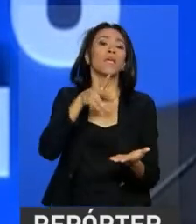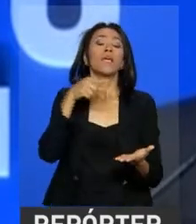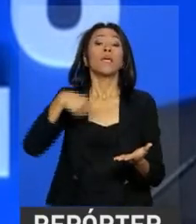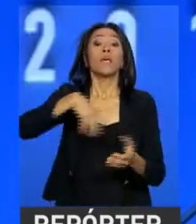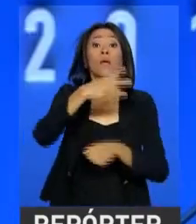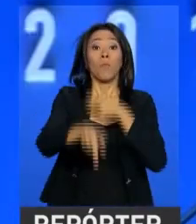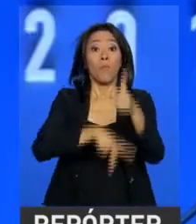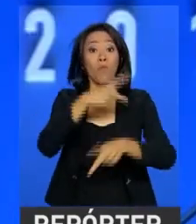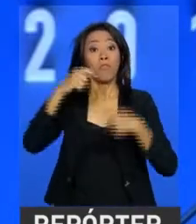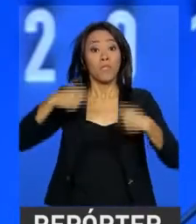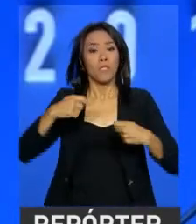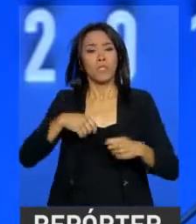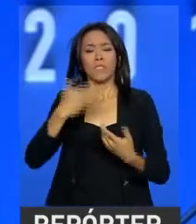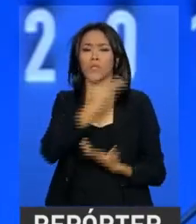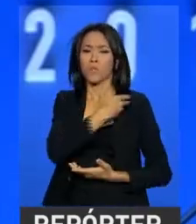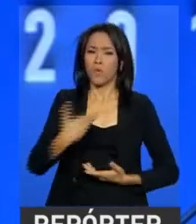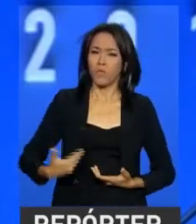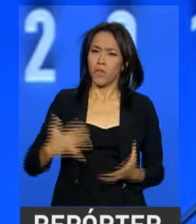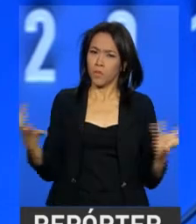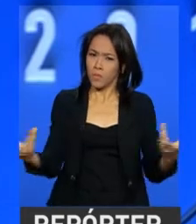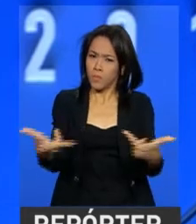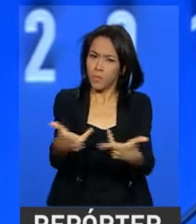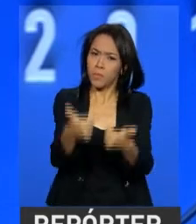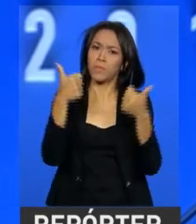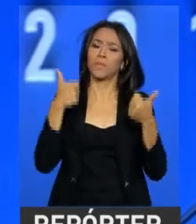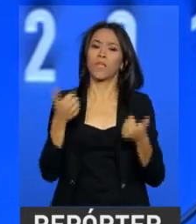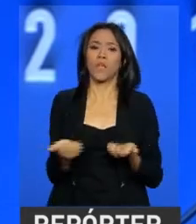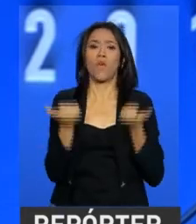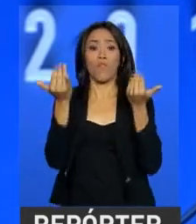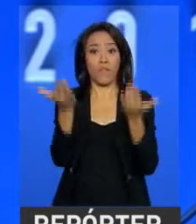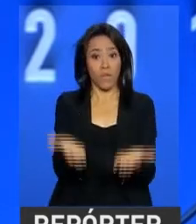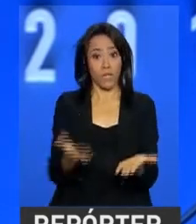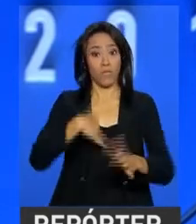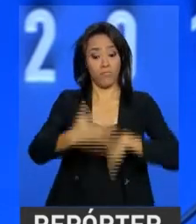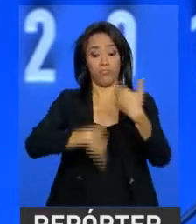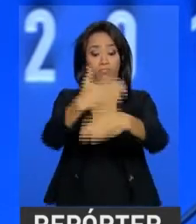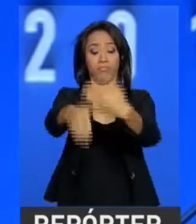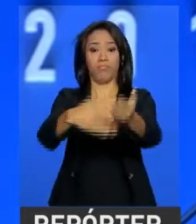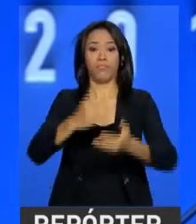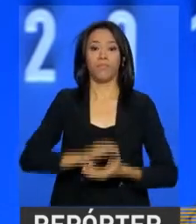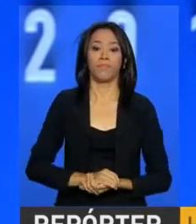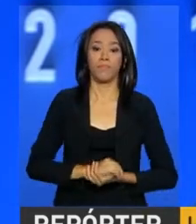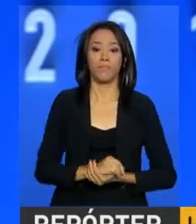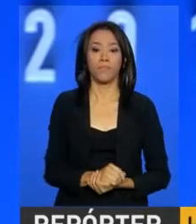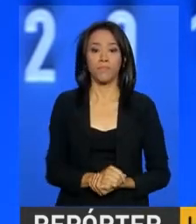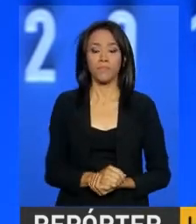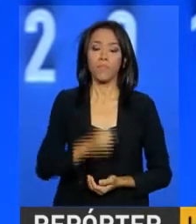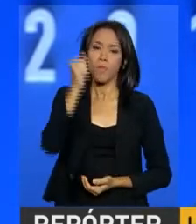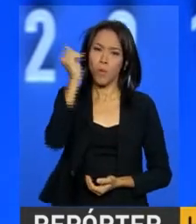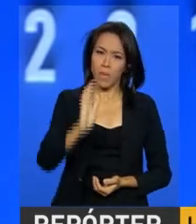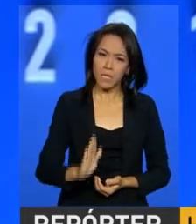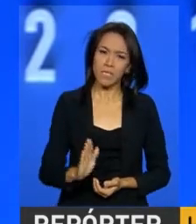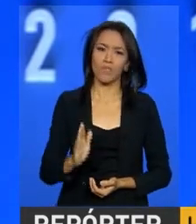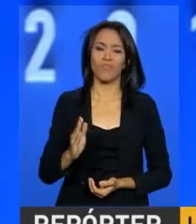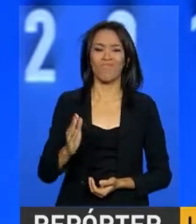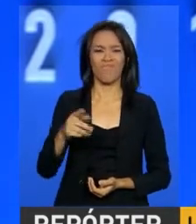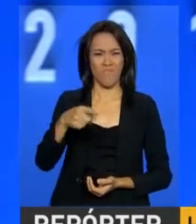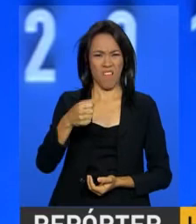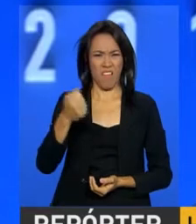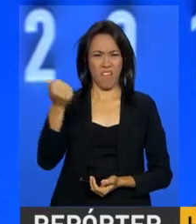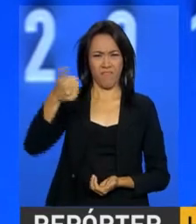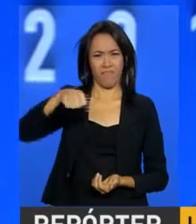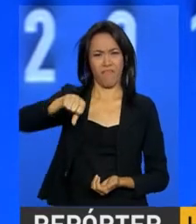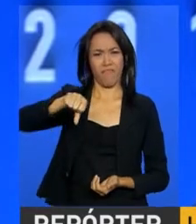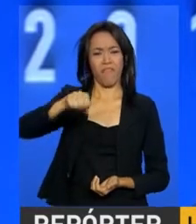mais eficiente e que ofereça condições de crescimento. Cada vez mais o Brasil rejeita o fracasso